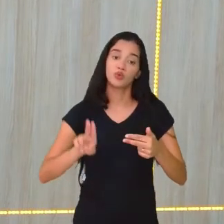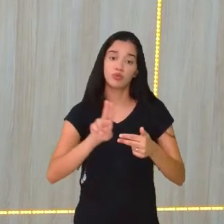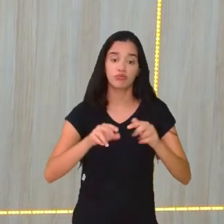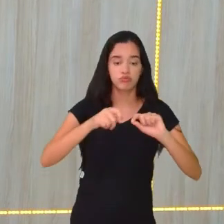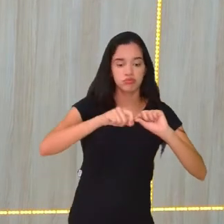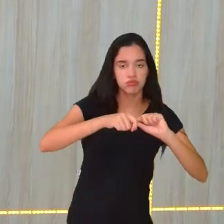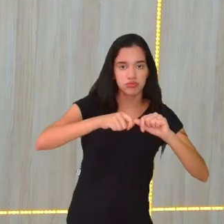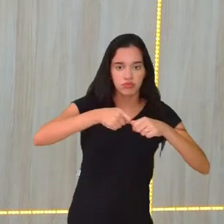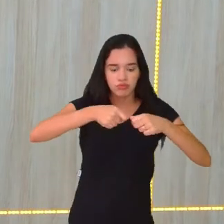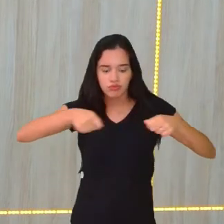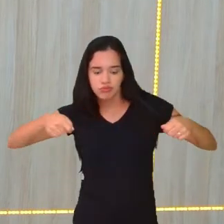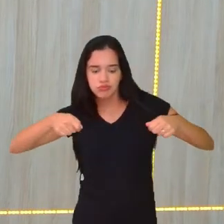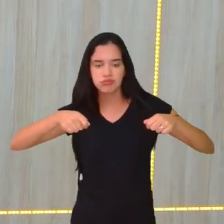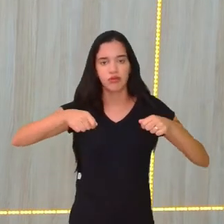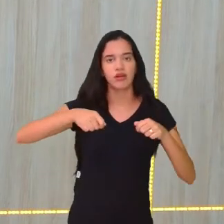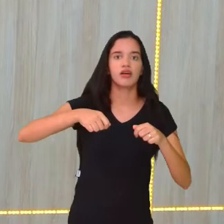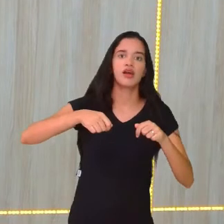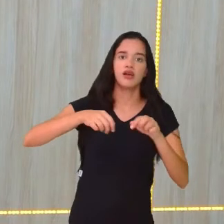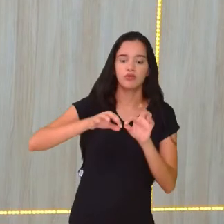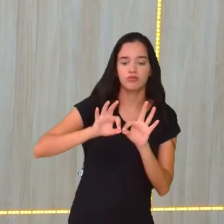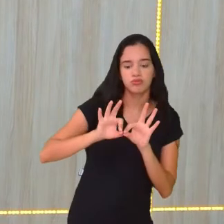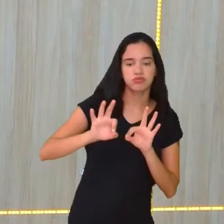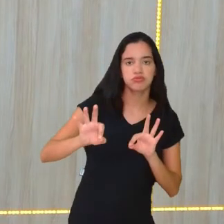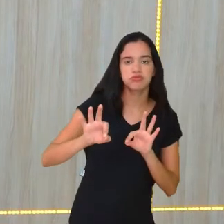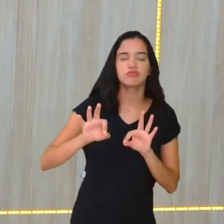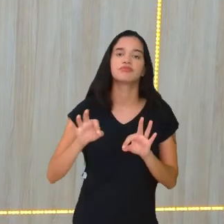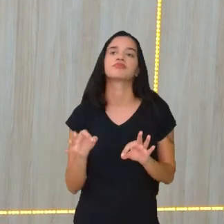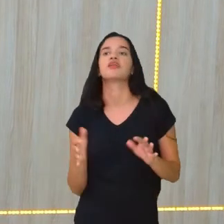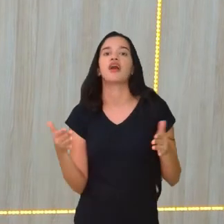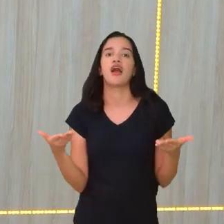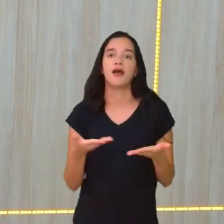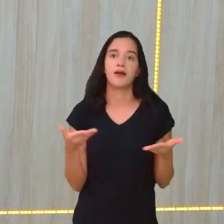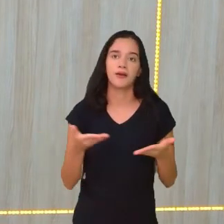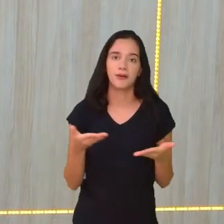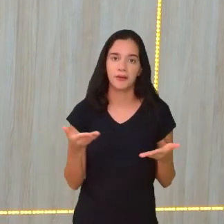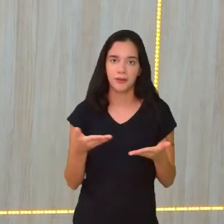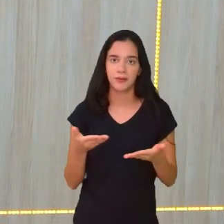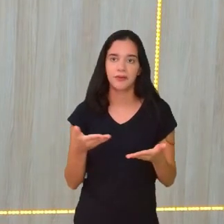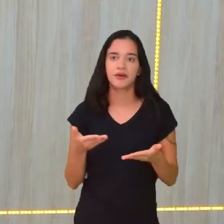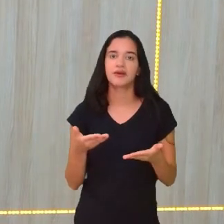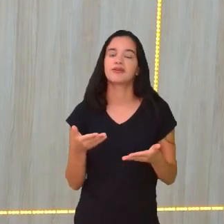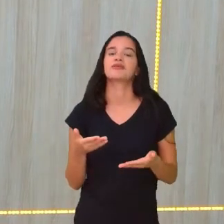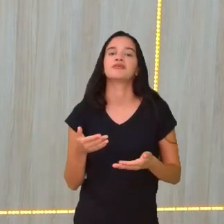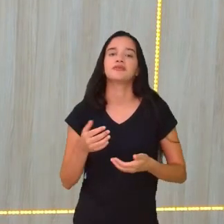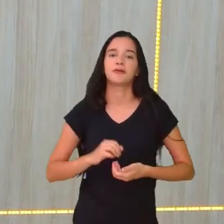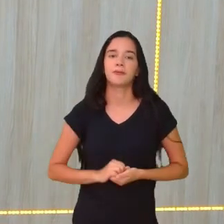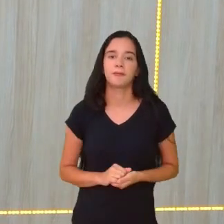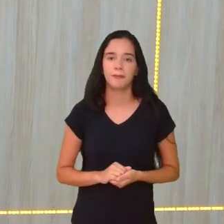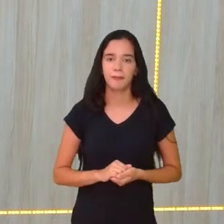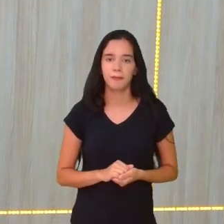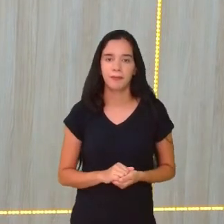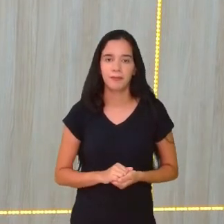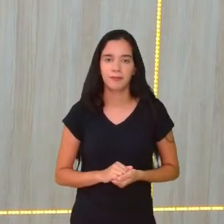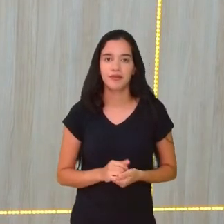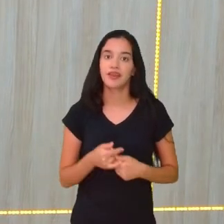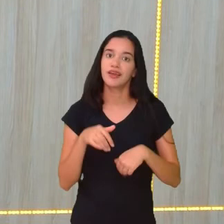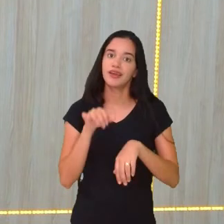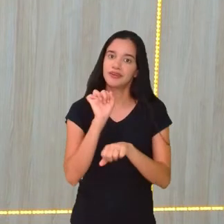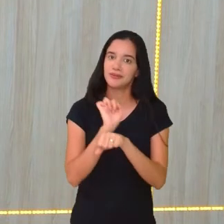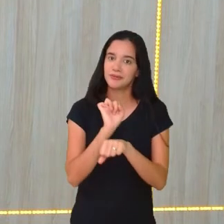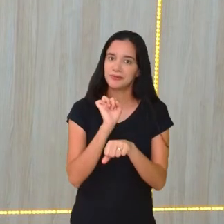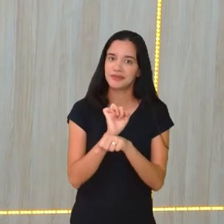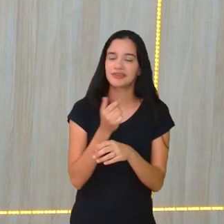de medição, tá certo? E eu deixo vocês aqui agora. Espero que